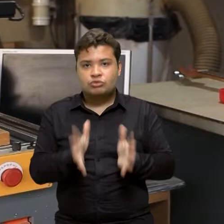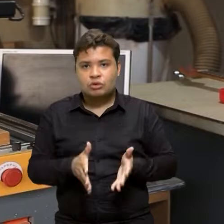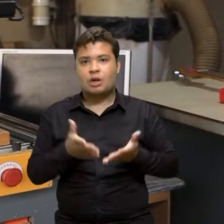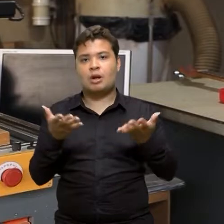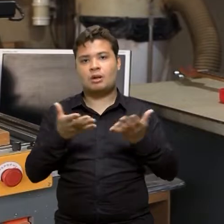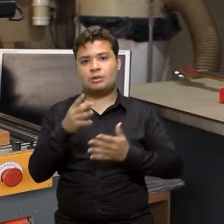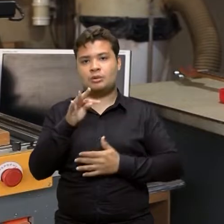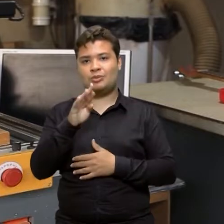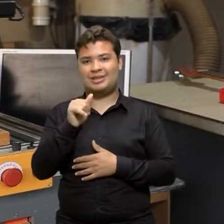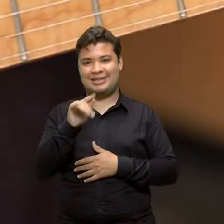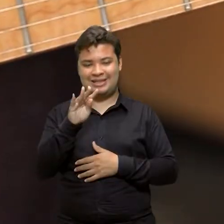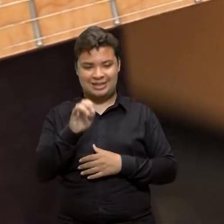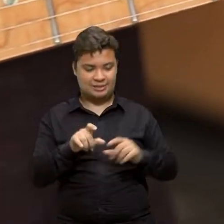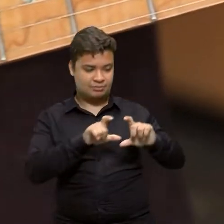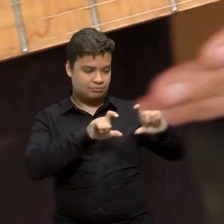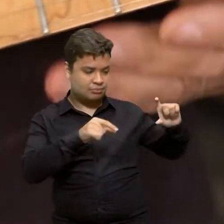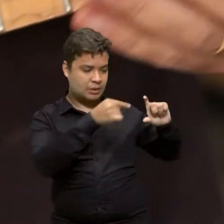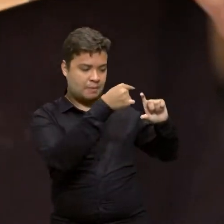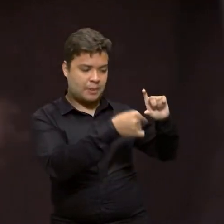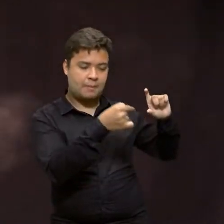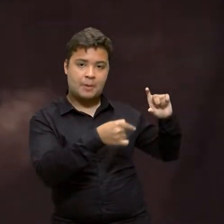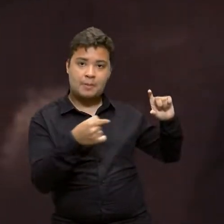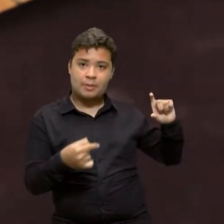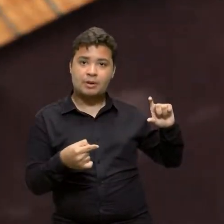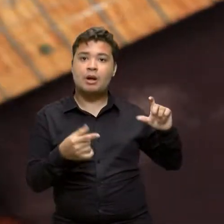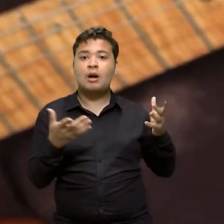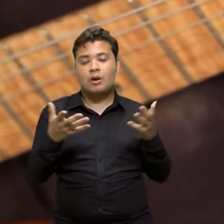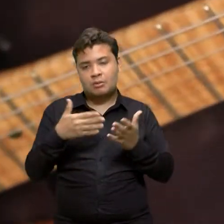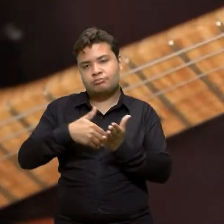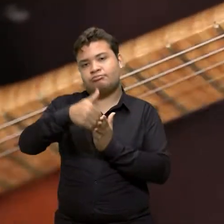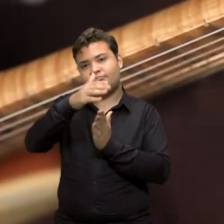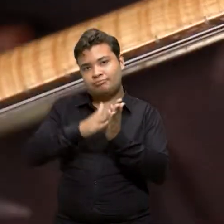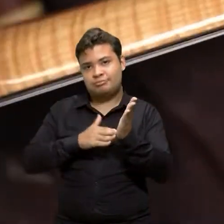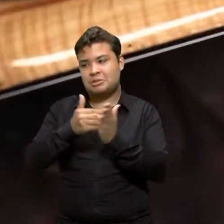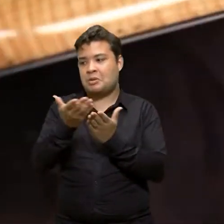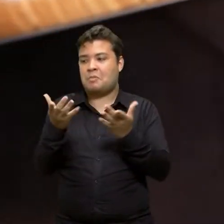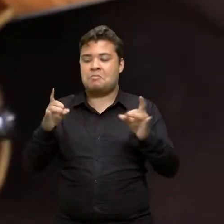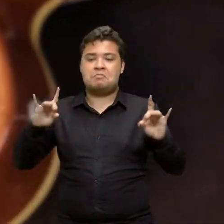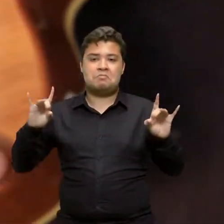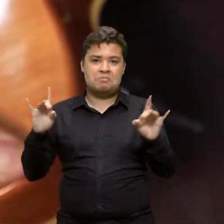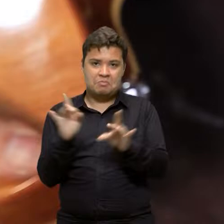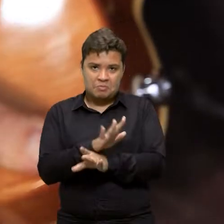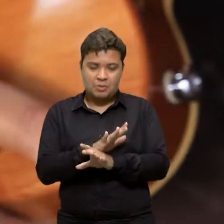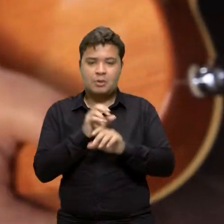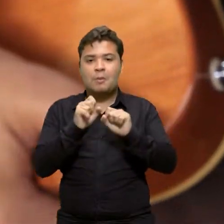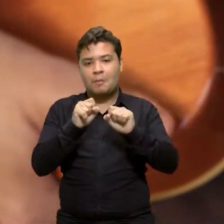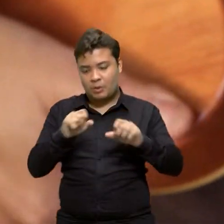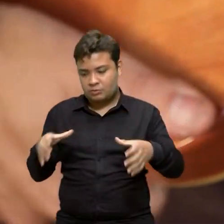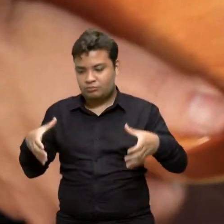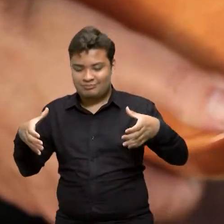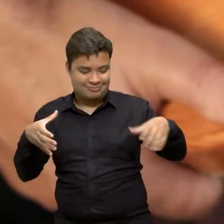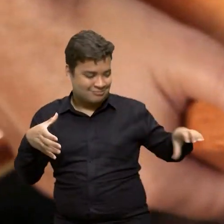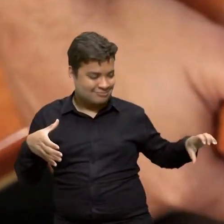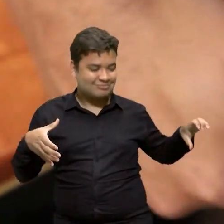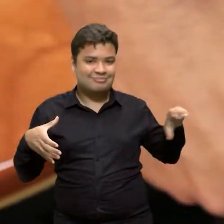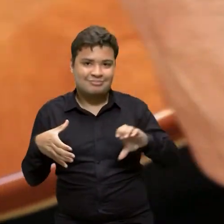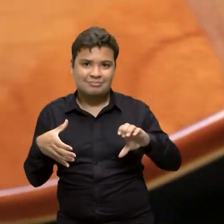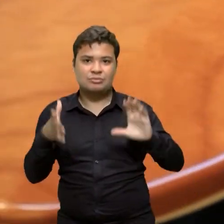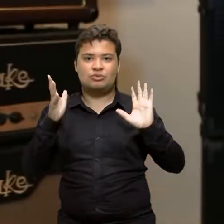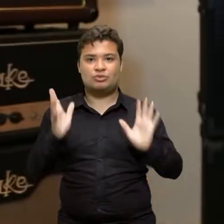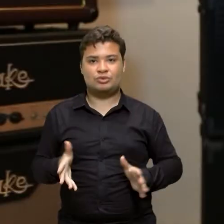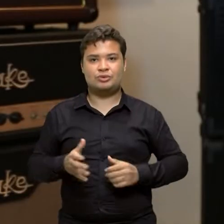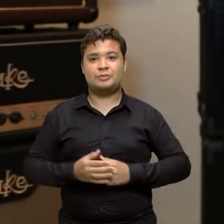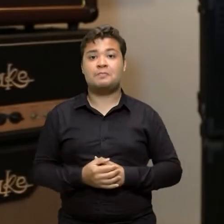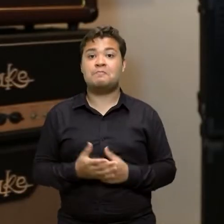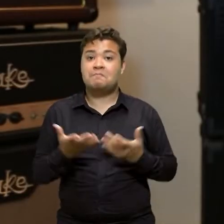braço, e aí ela já vai pro verniz, vai pra gabine de pintura, receber o verniz, e o braço está prontinho para ser colocado ali, acoplado no corpo da